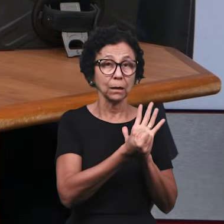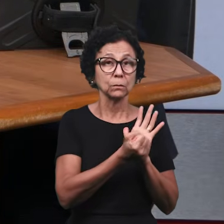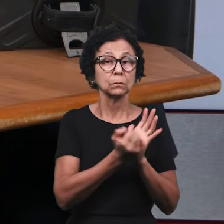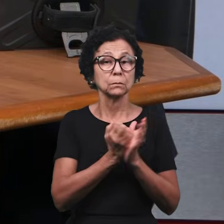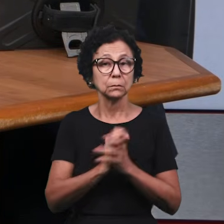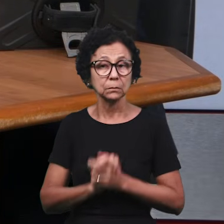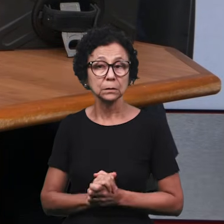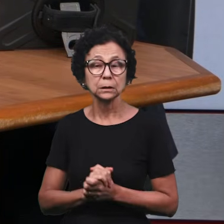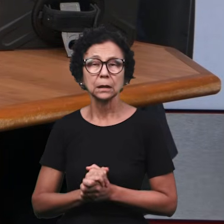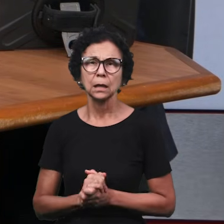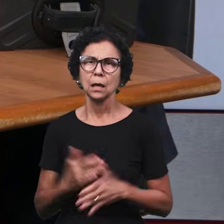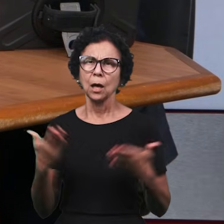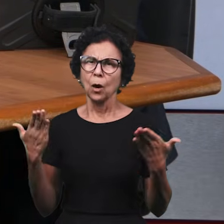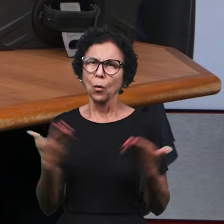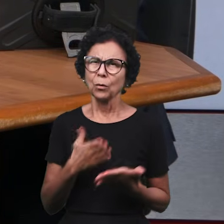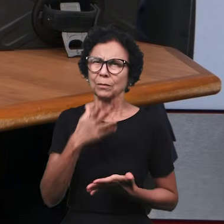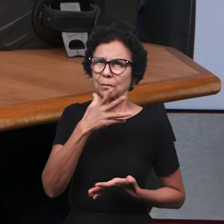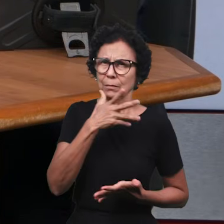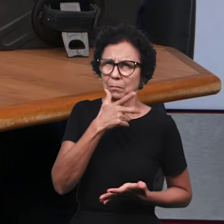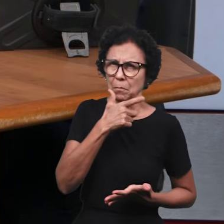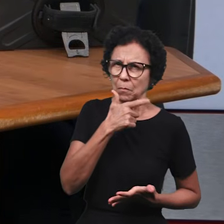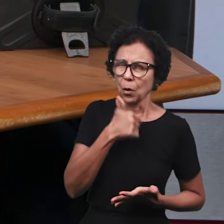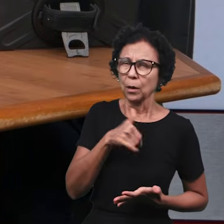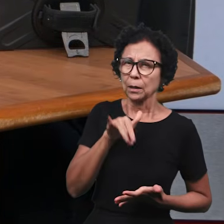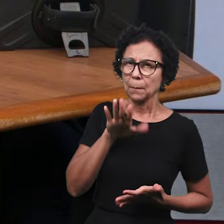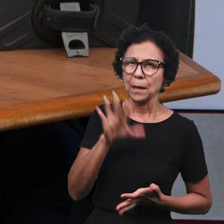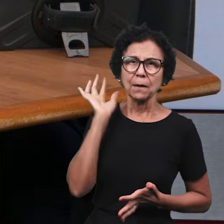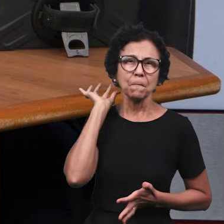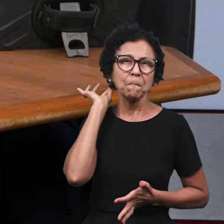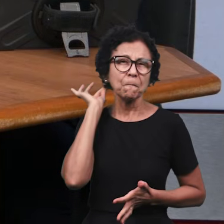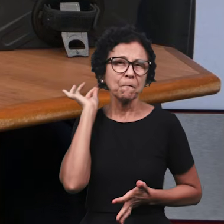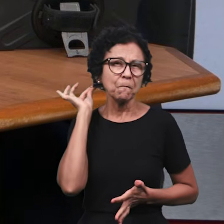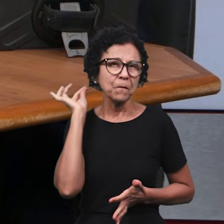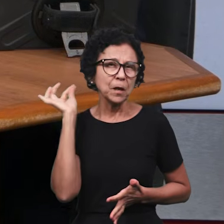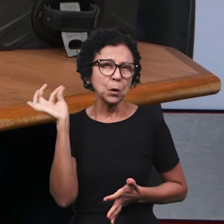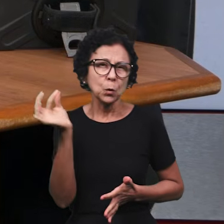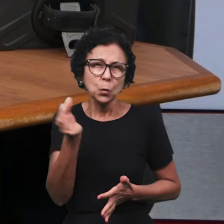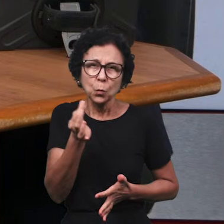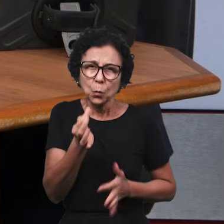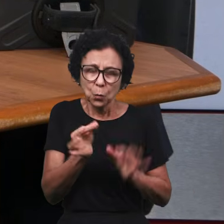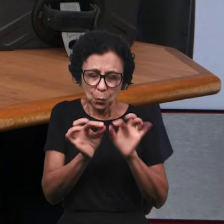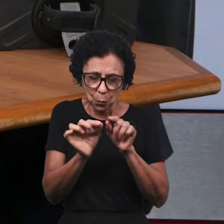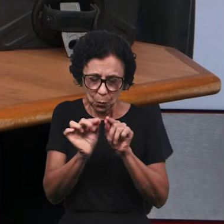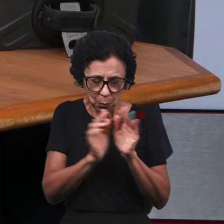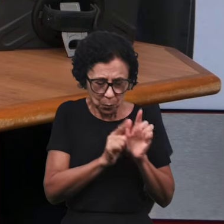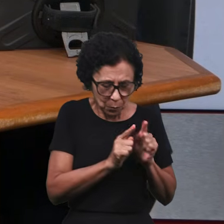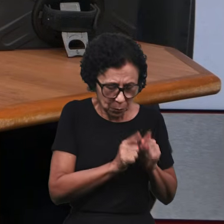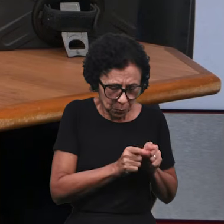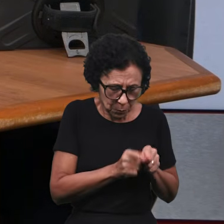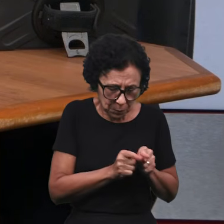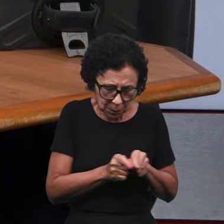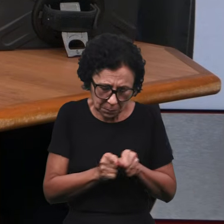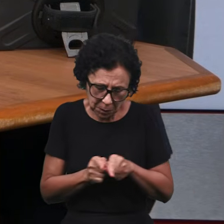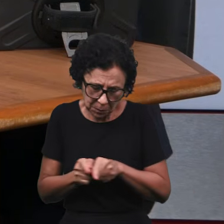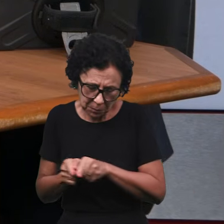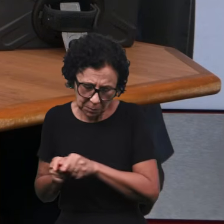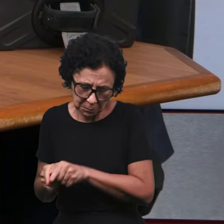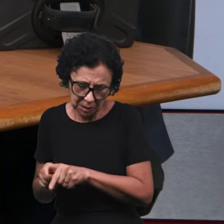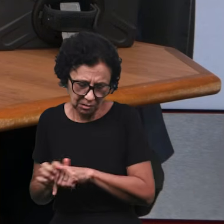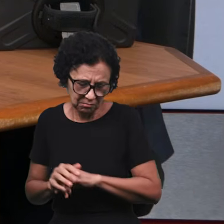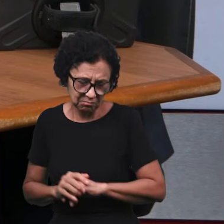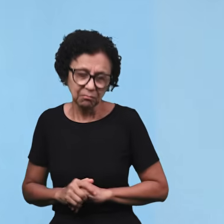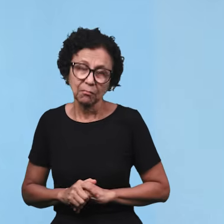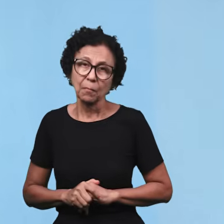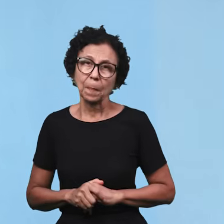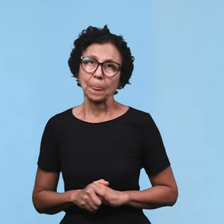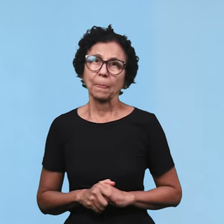fio, embora seja muito mais demorado, né, envolva uma equipe, aproximadamente quantos? Cara, hoje numa sala de cirurgia chega a ter